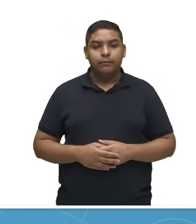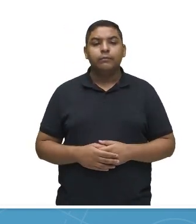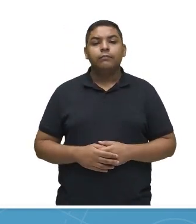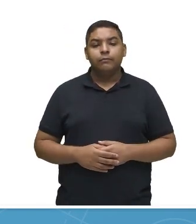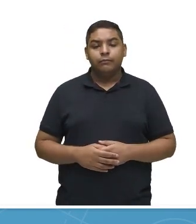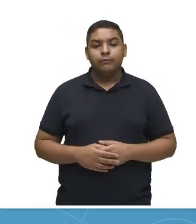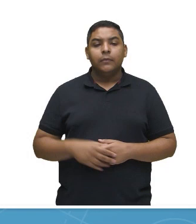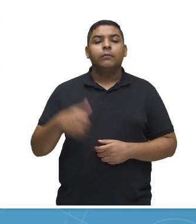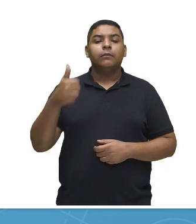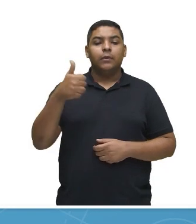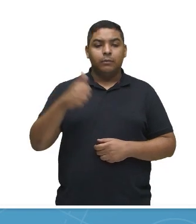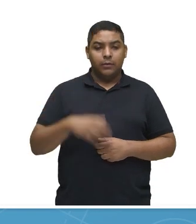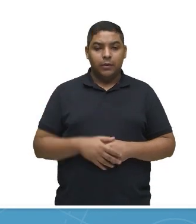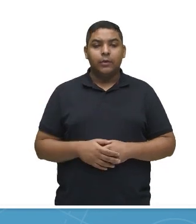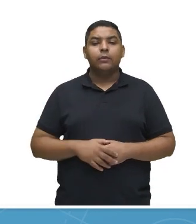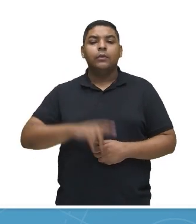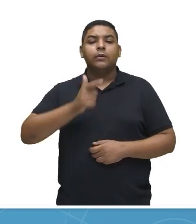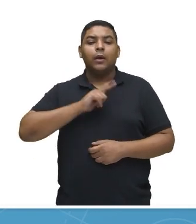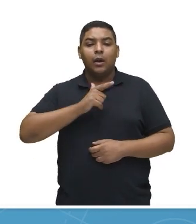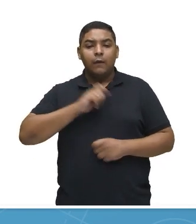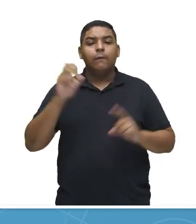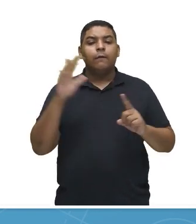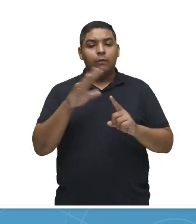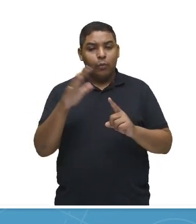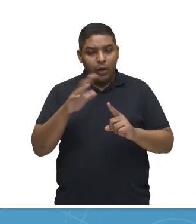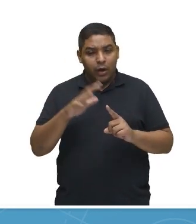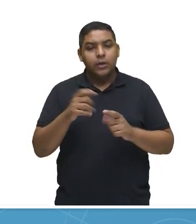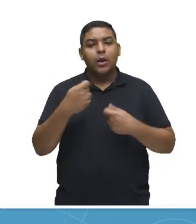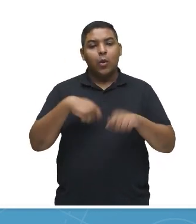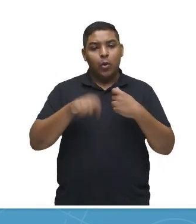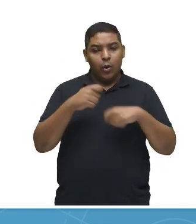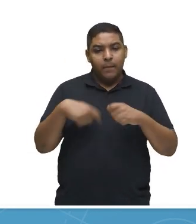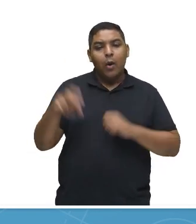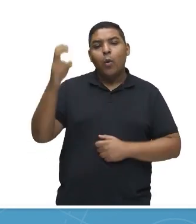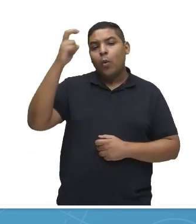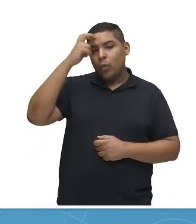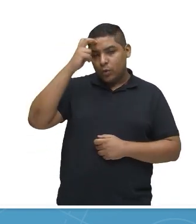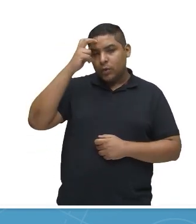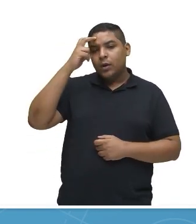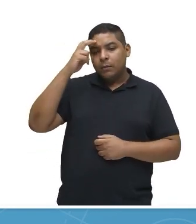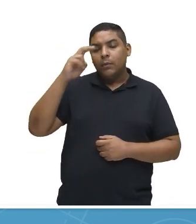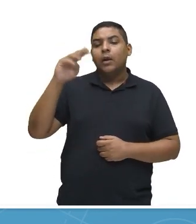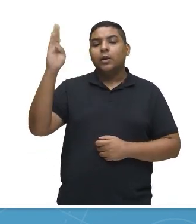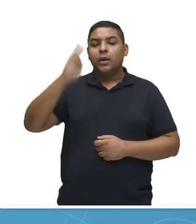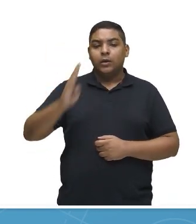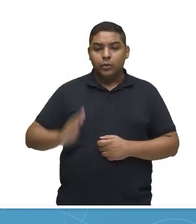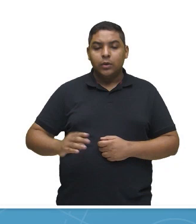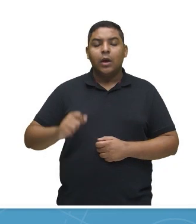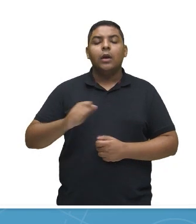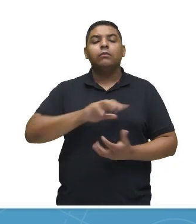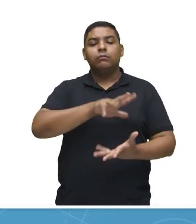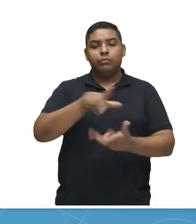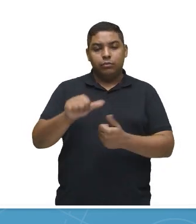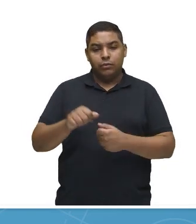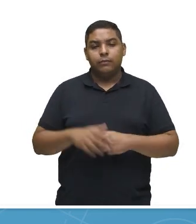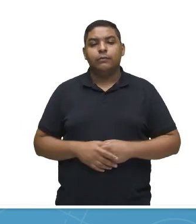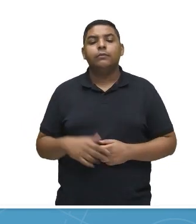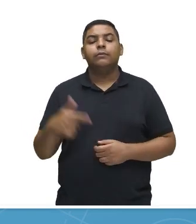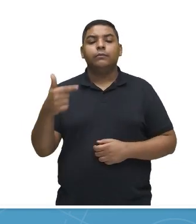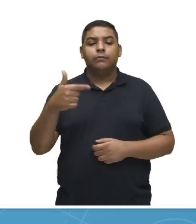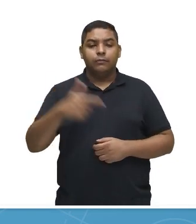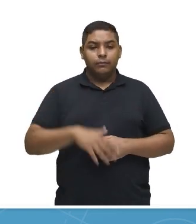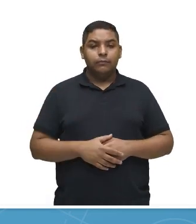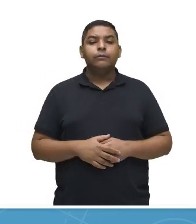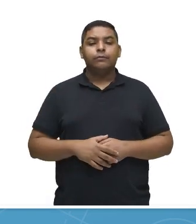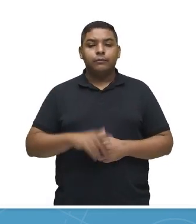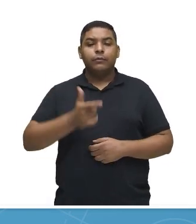atraem, influenciam e convergem a economia e culturalmente territórios nacionais e internacionais. 2, juntas constroem uma